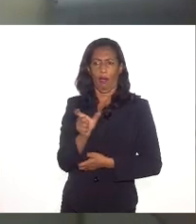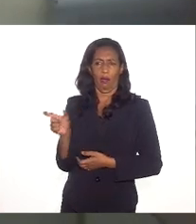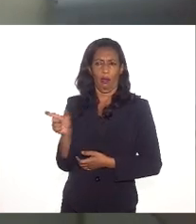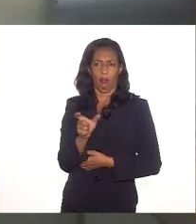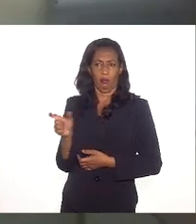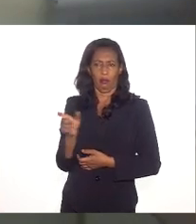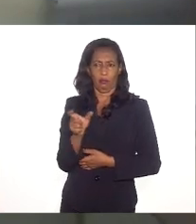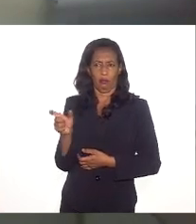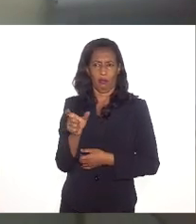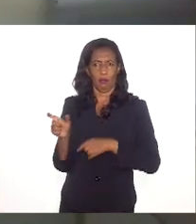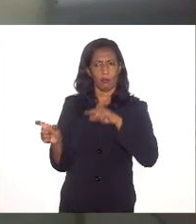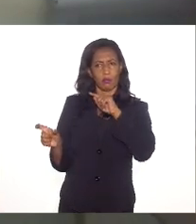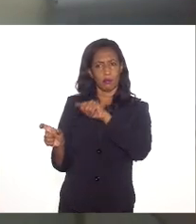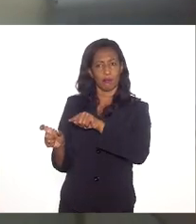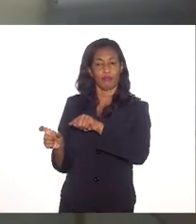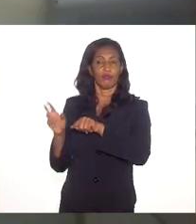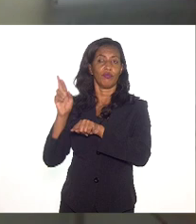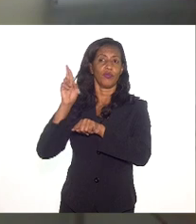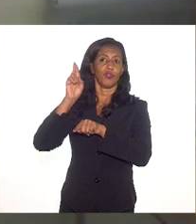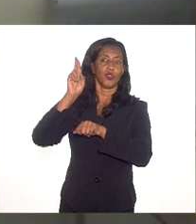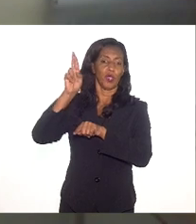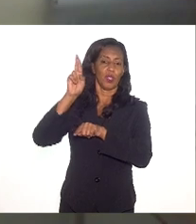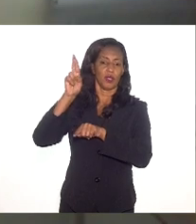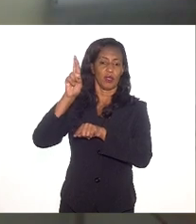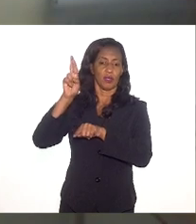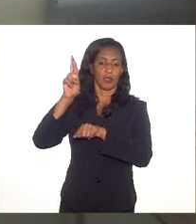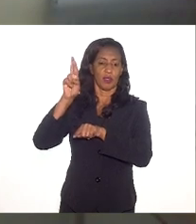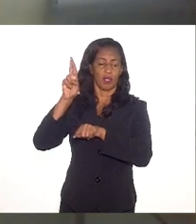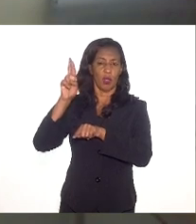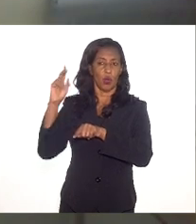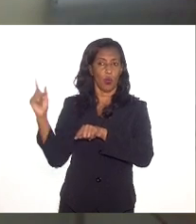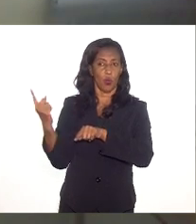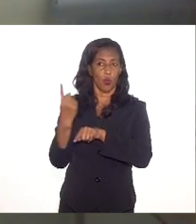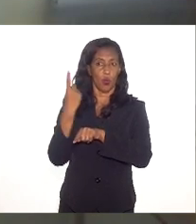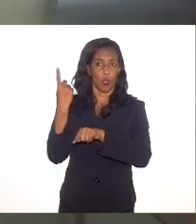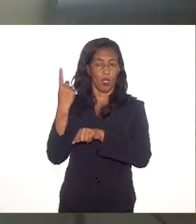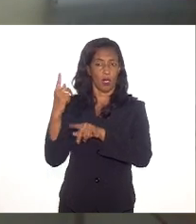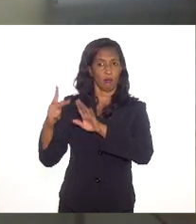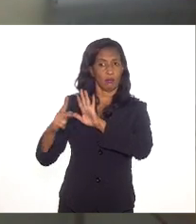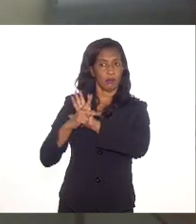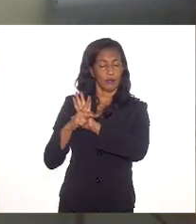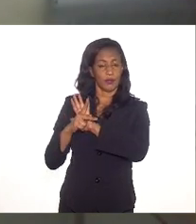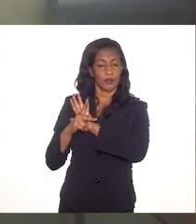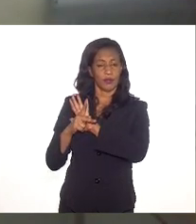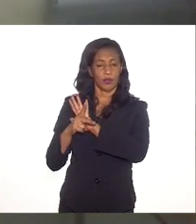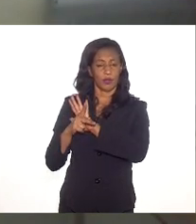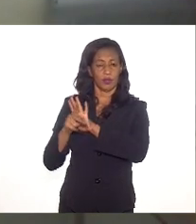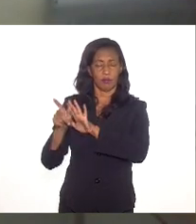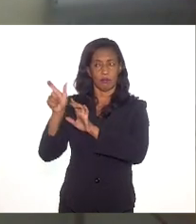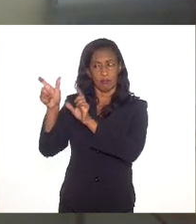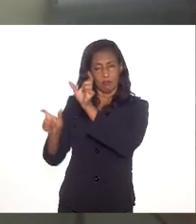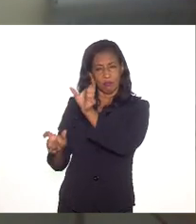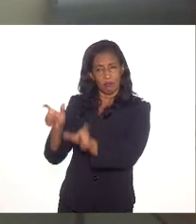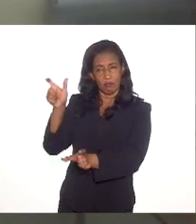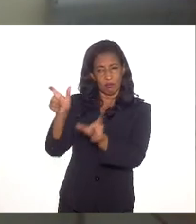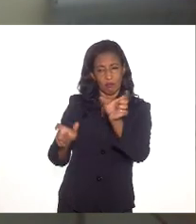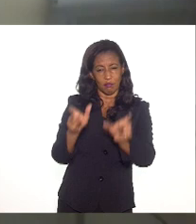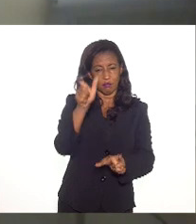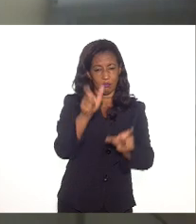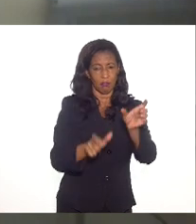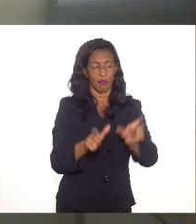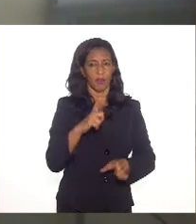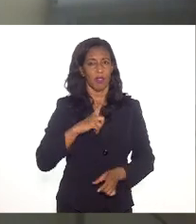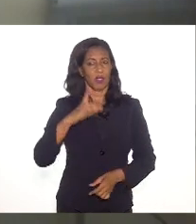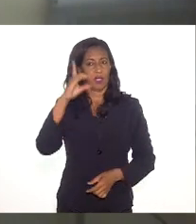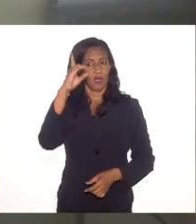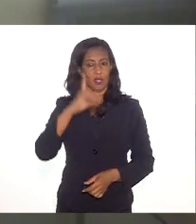de responsabilidade única e exclusiva dos cidadãos que têm